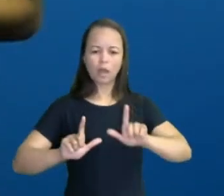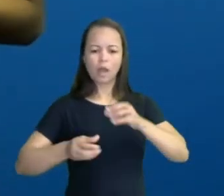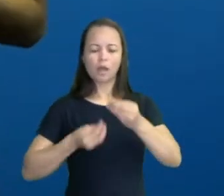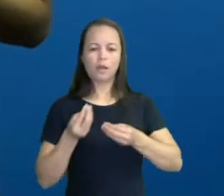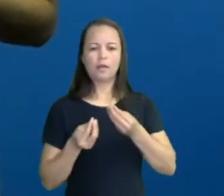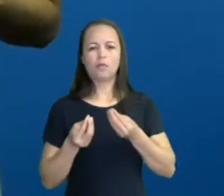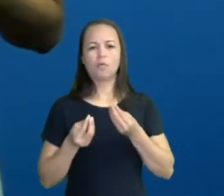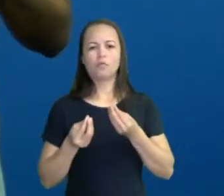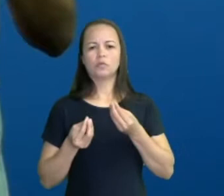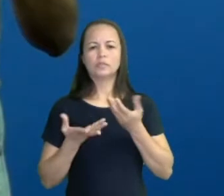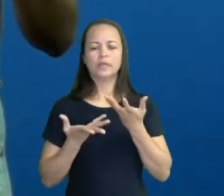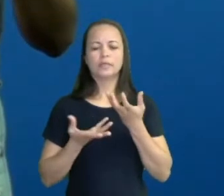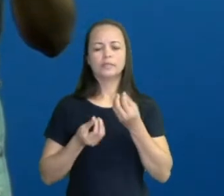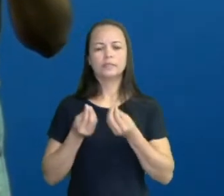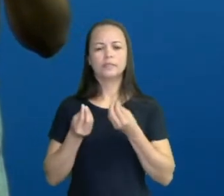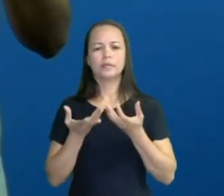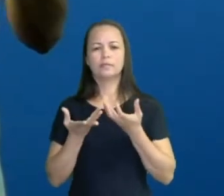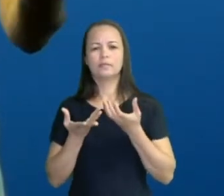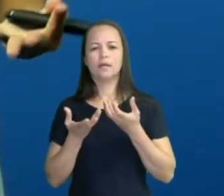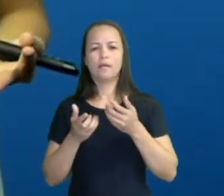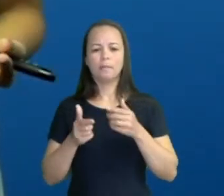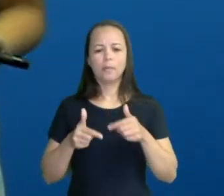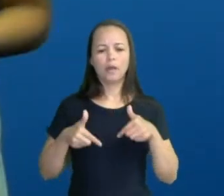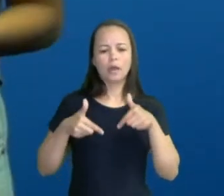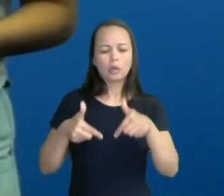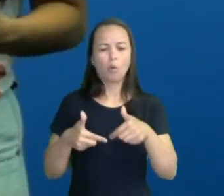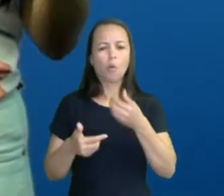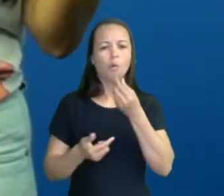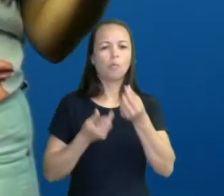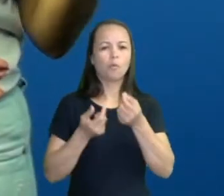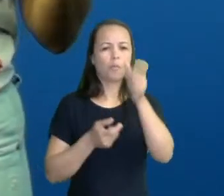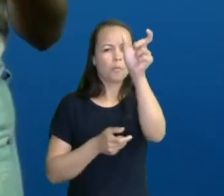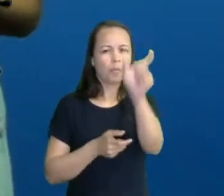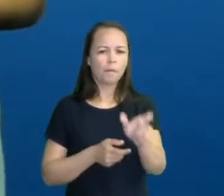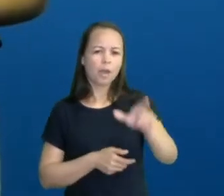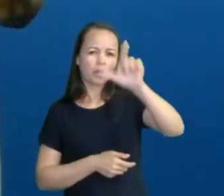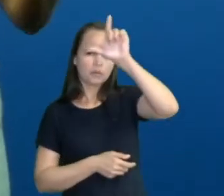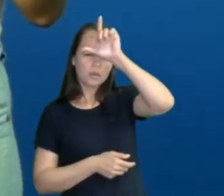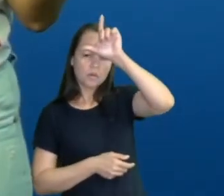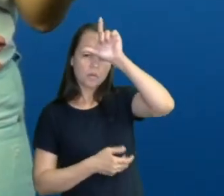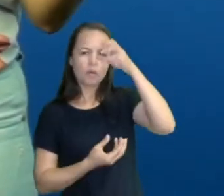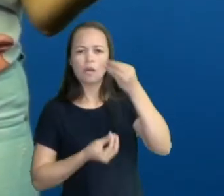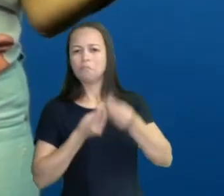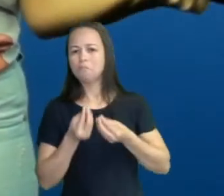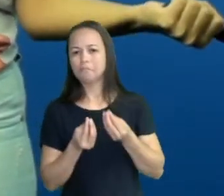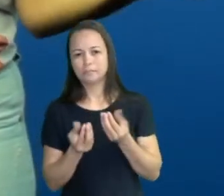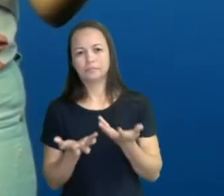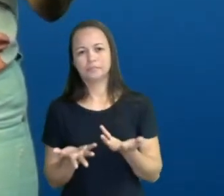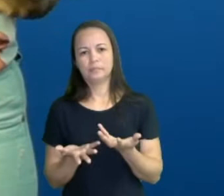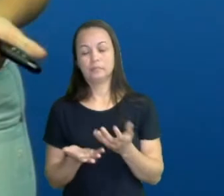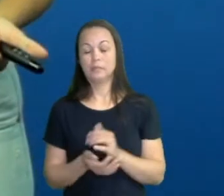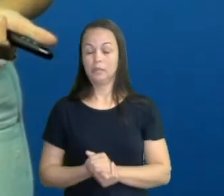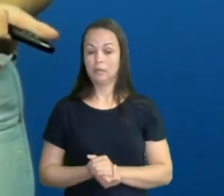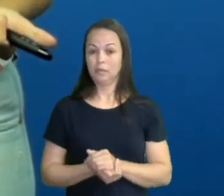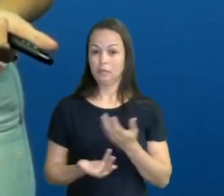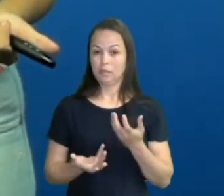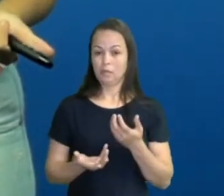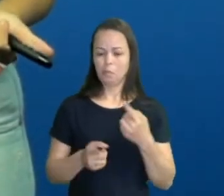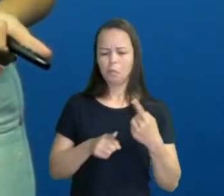consolidar enquanto um líder. Por quê, professora? A Revolução Francesa é